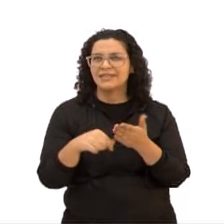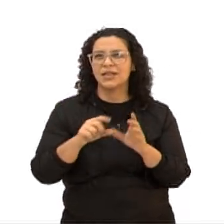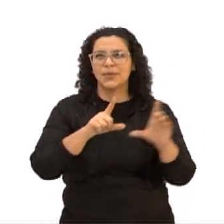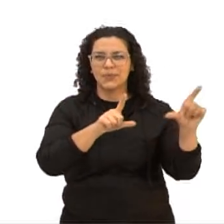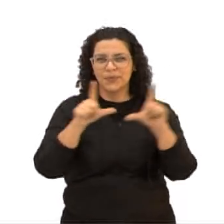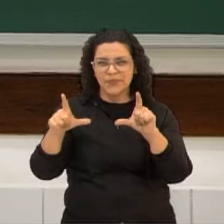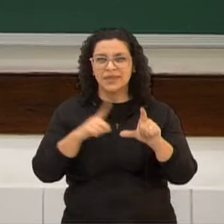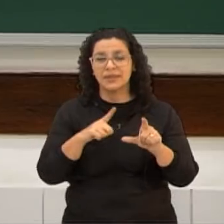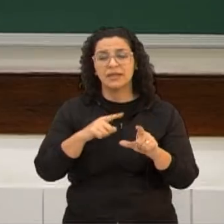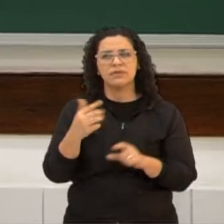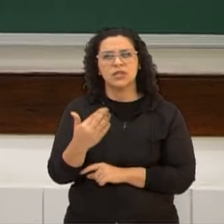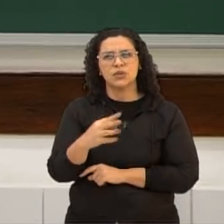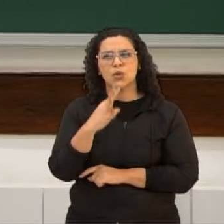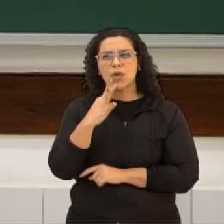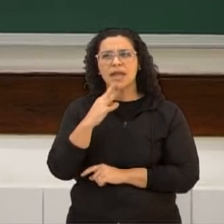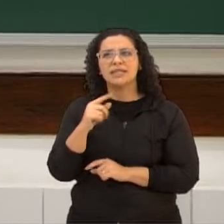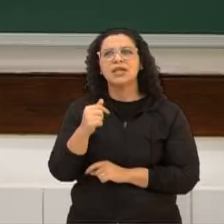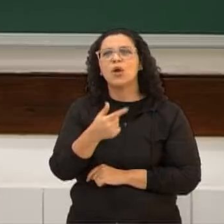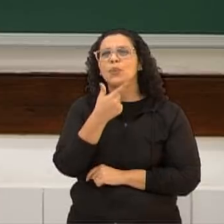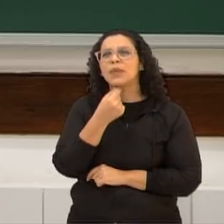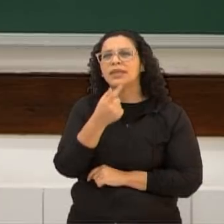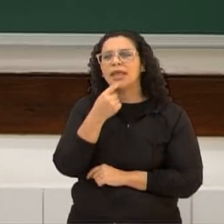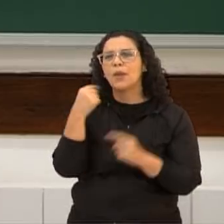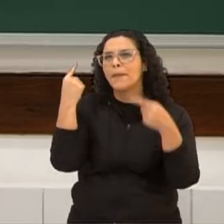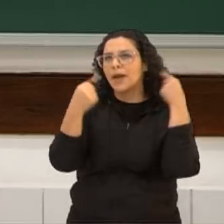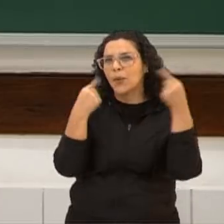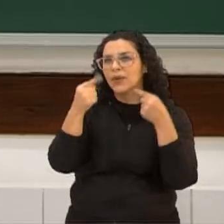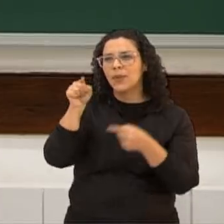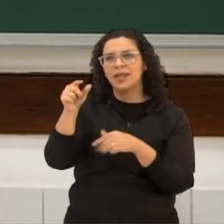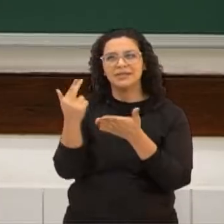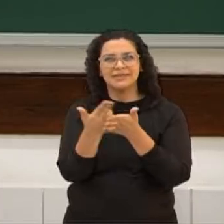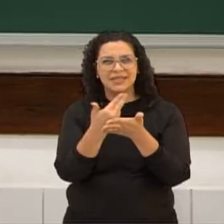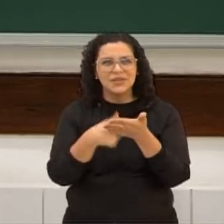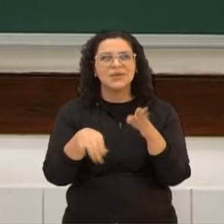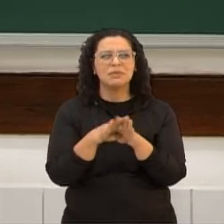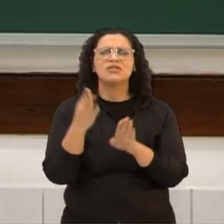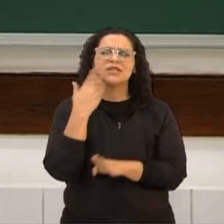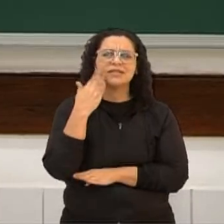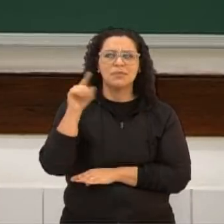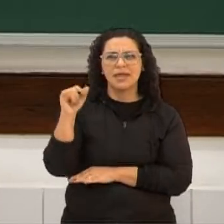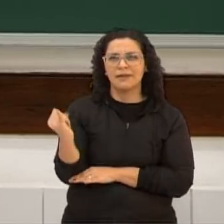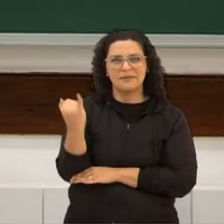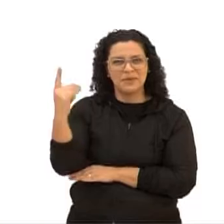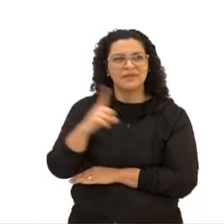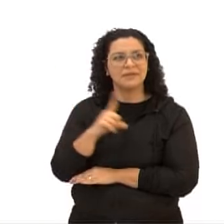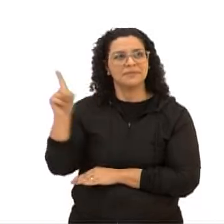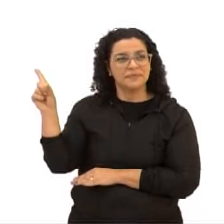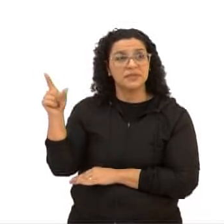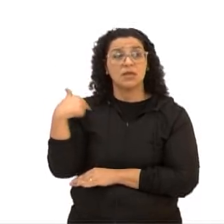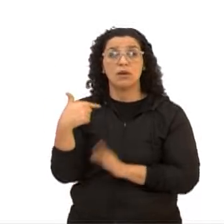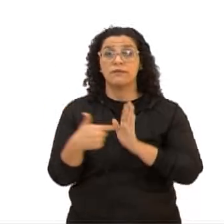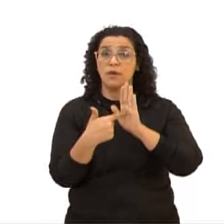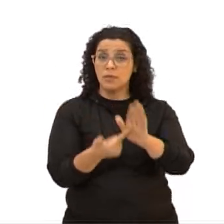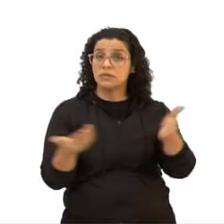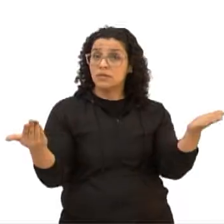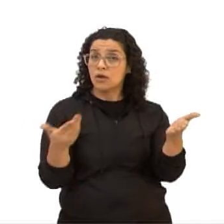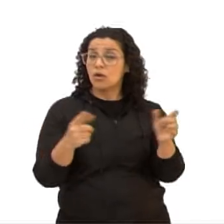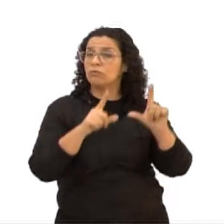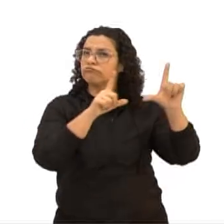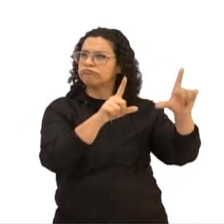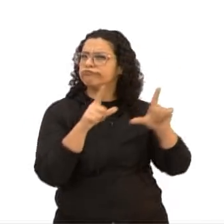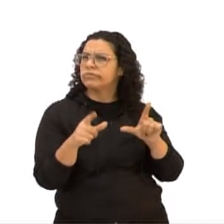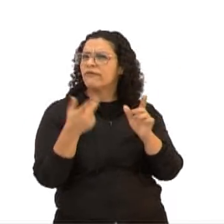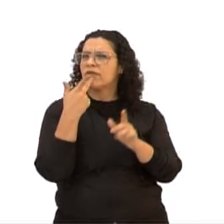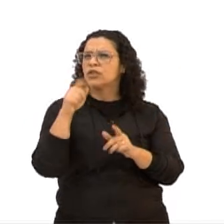conhecem o Menino Maluquinho, foi o Ziraldo que fez, né? Então, já sabe que ele é bem importante mesmo. Então, ele vai exatamente trazer